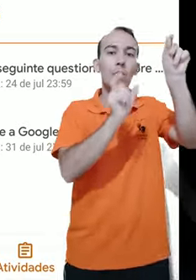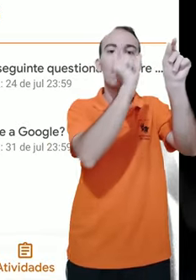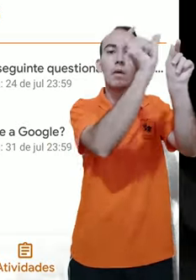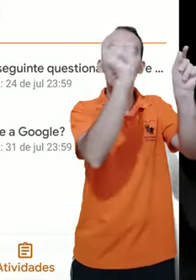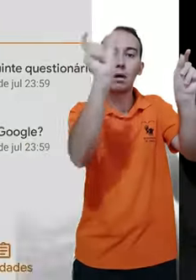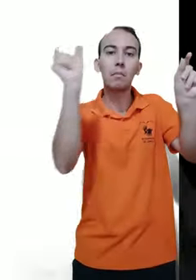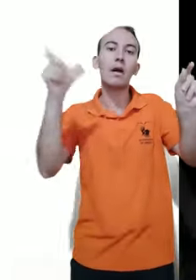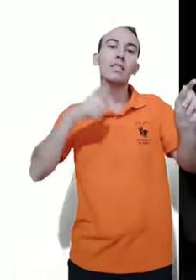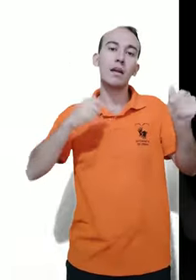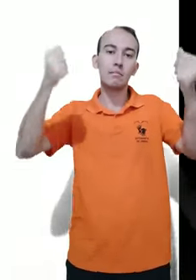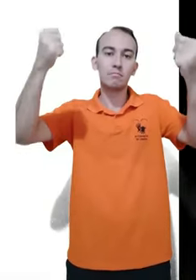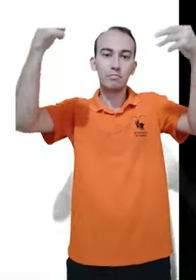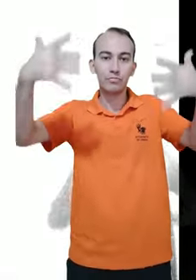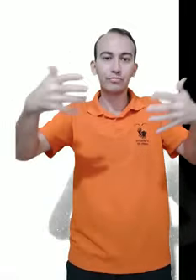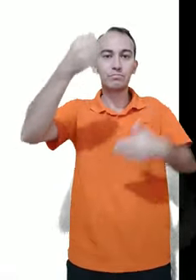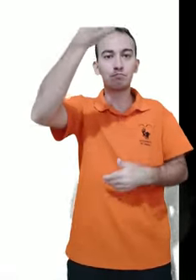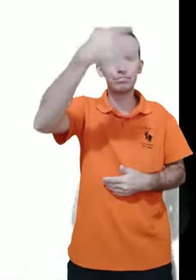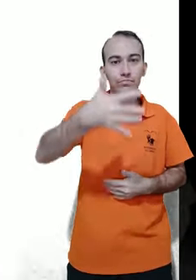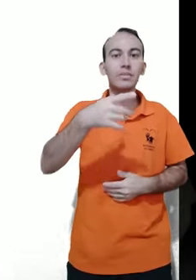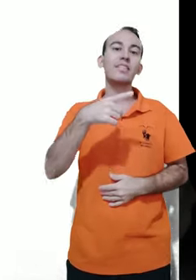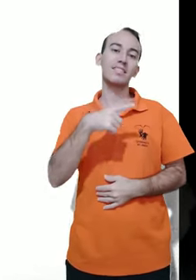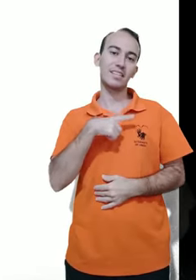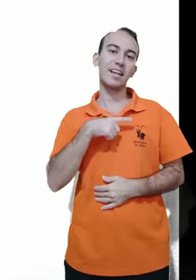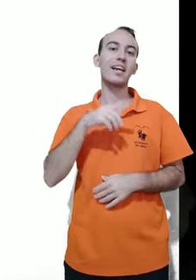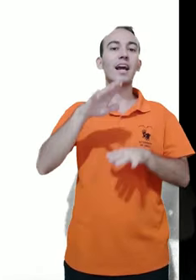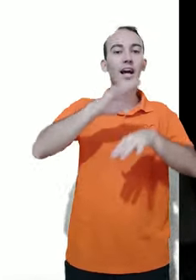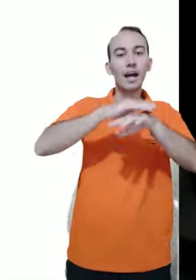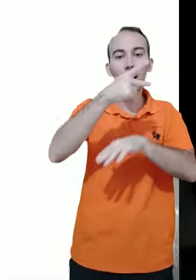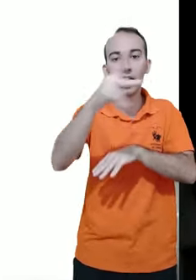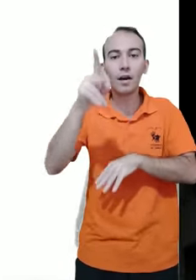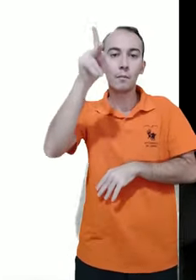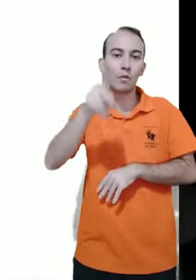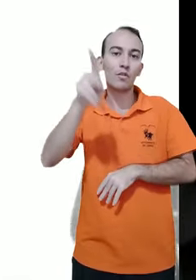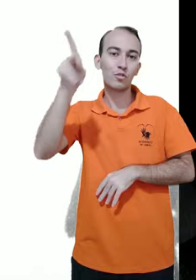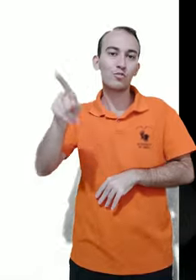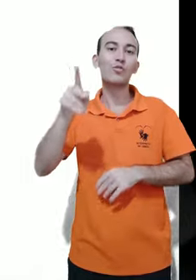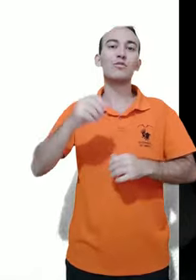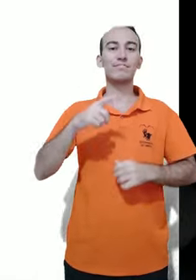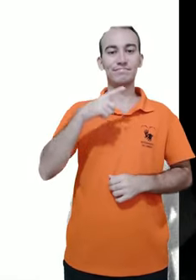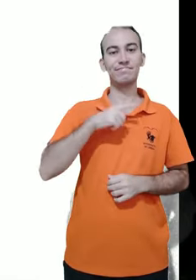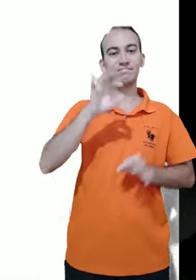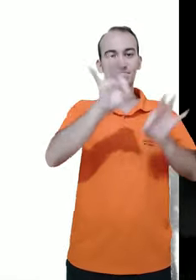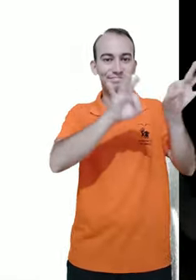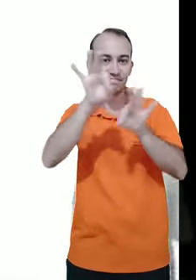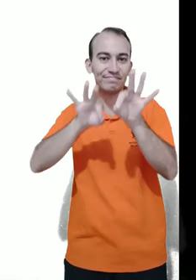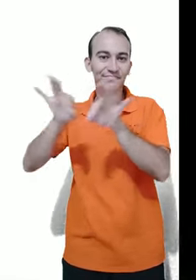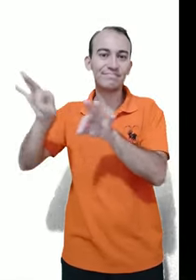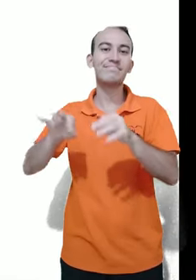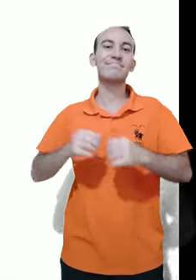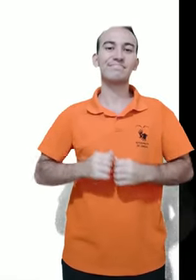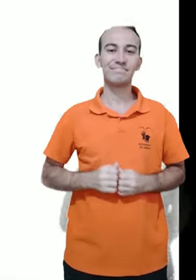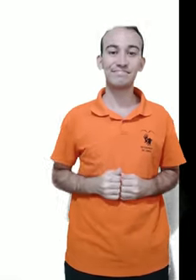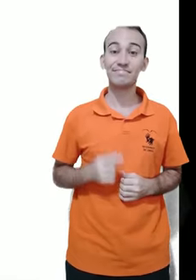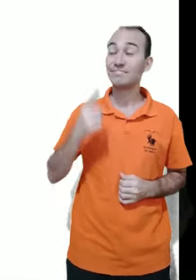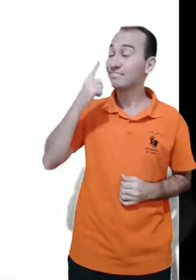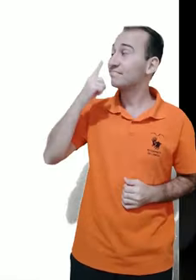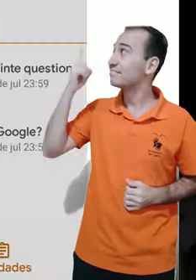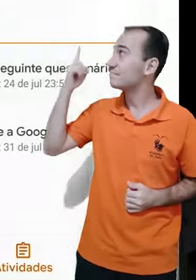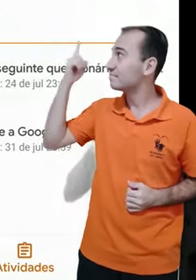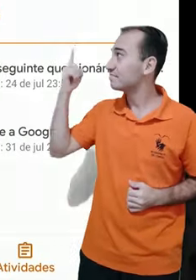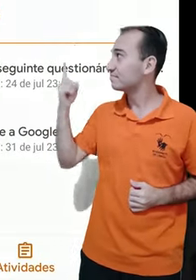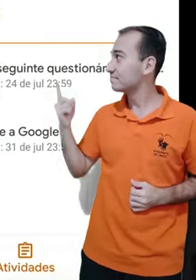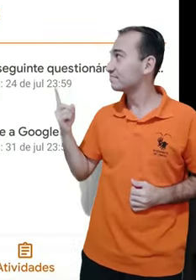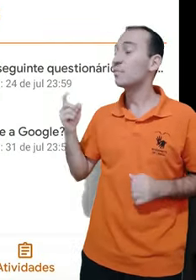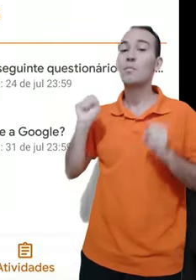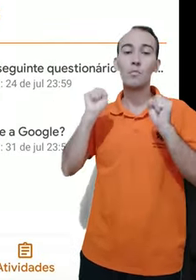clicar nele você visualizar apenas as atividades relacionadas ao tópico para retornar a tela de atividades Clique na seta no canto superior